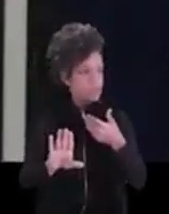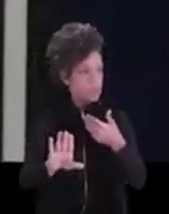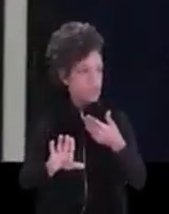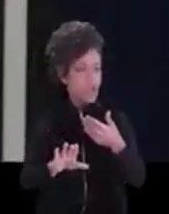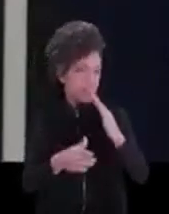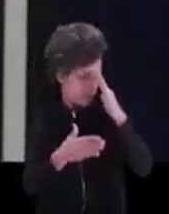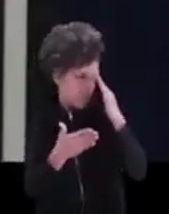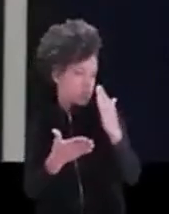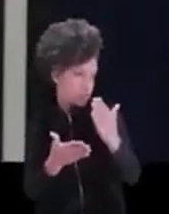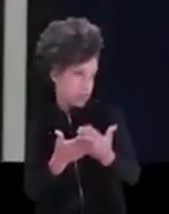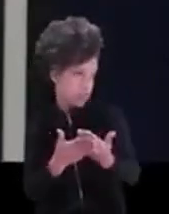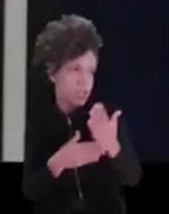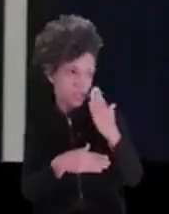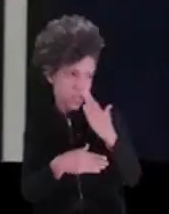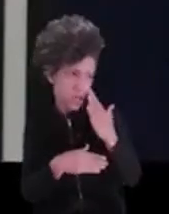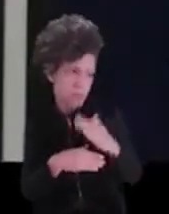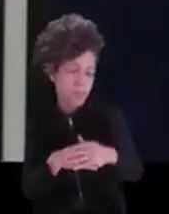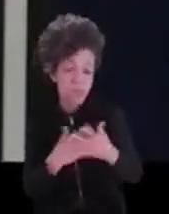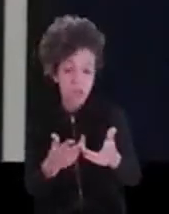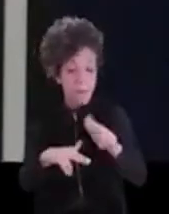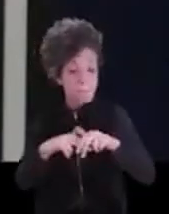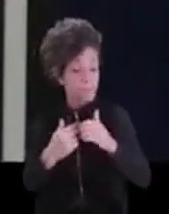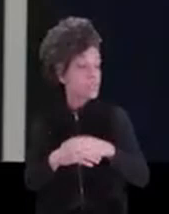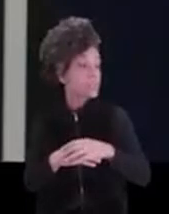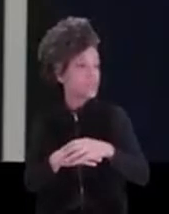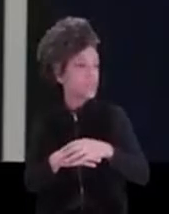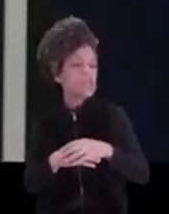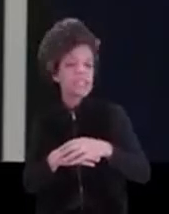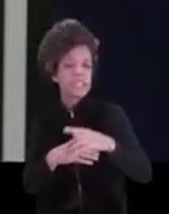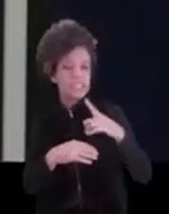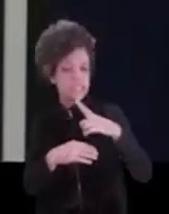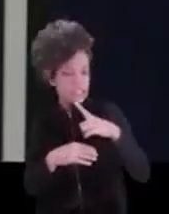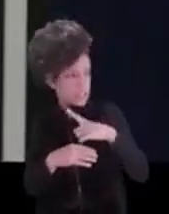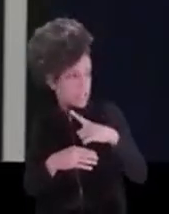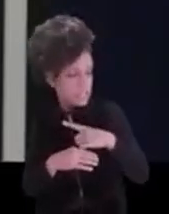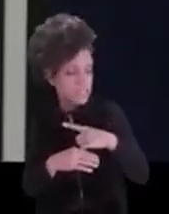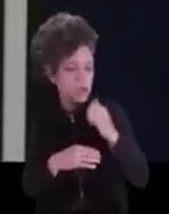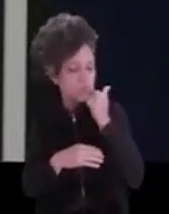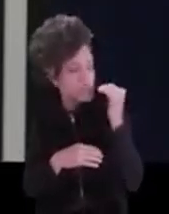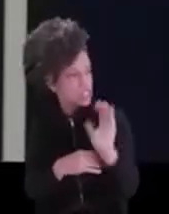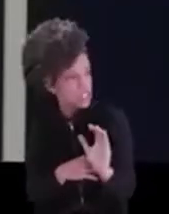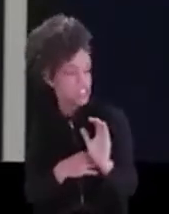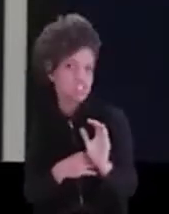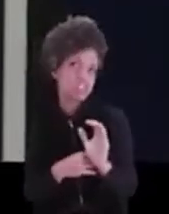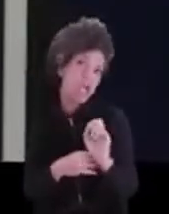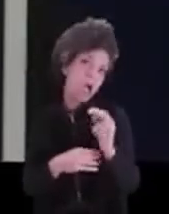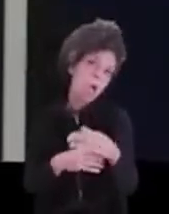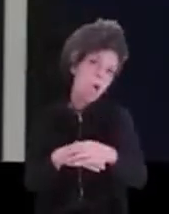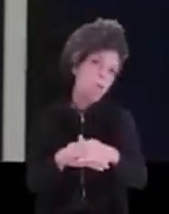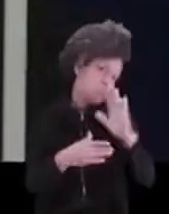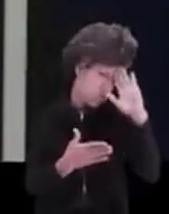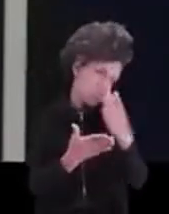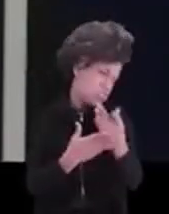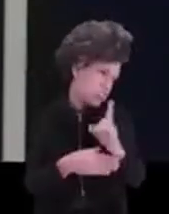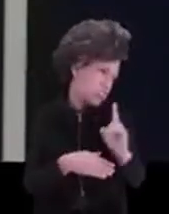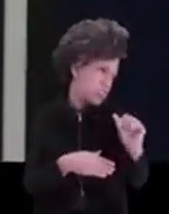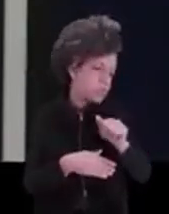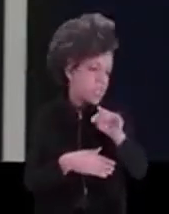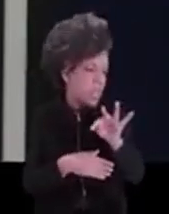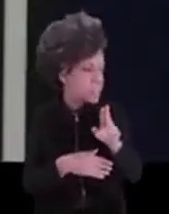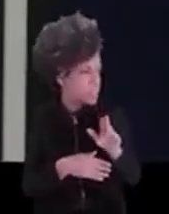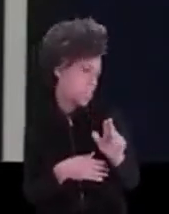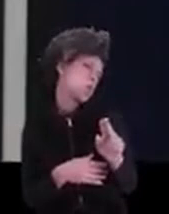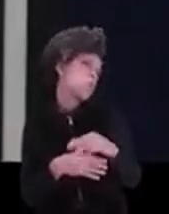gente das Crianças sabe-se Então acho que é por isso que boa parte dos cientistas ou se declaram ateu ou